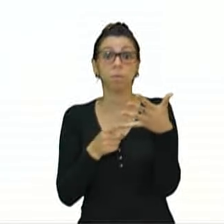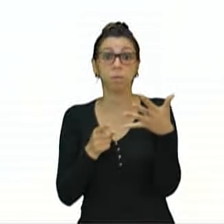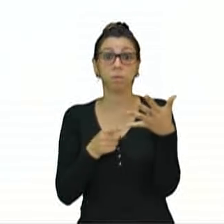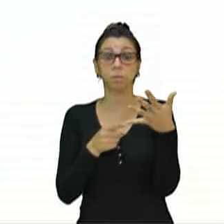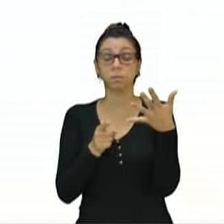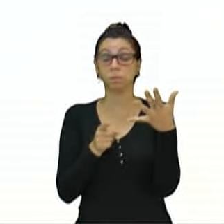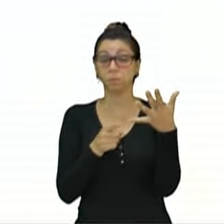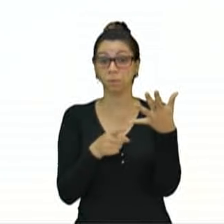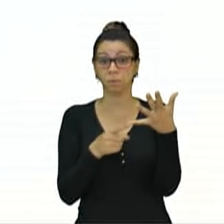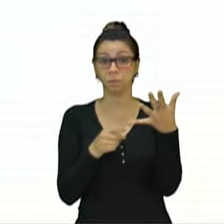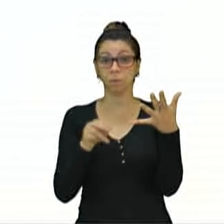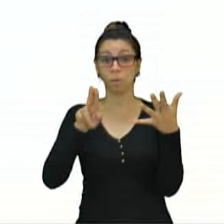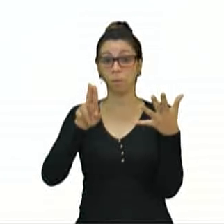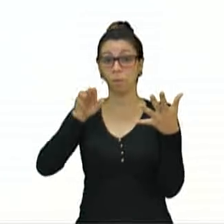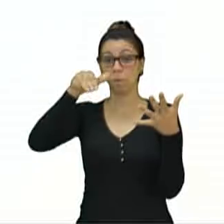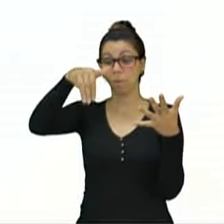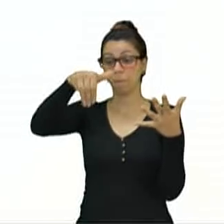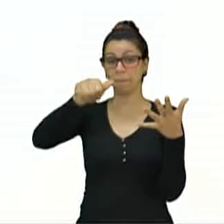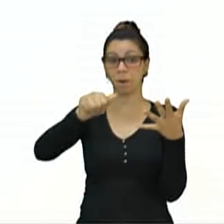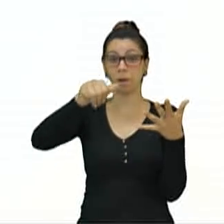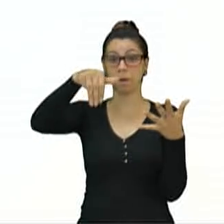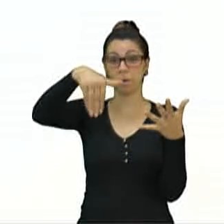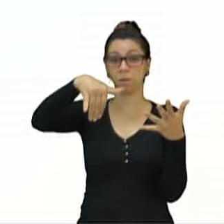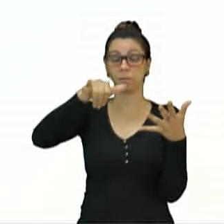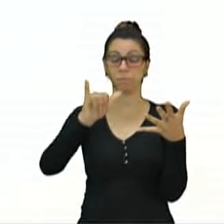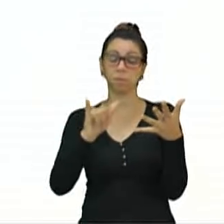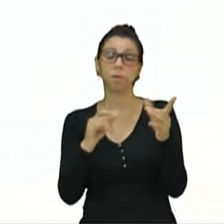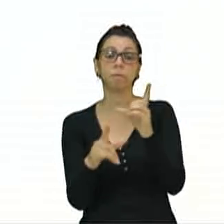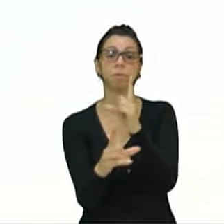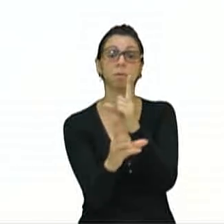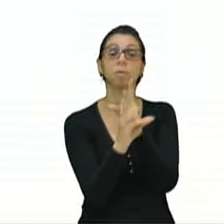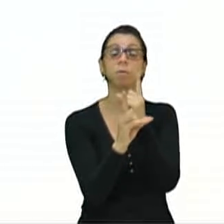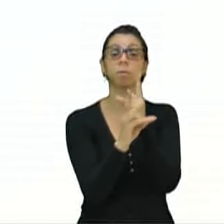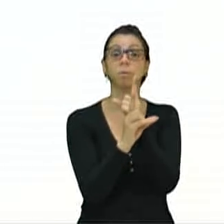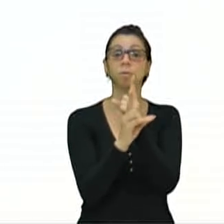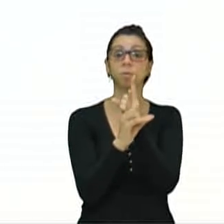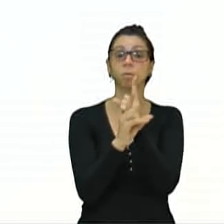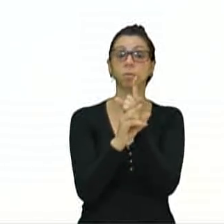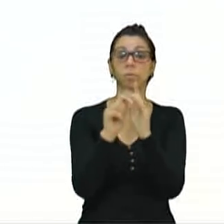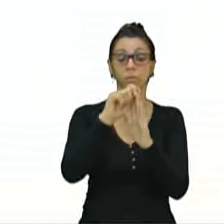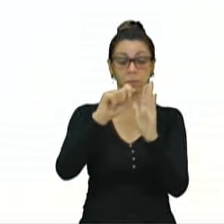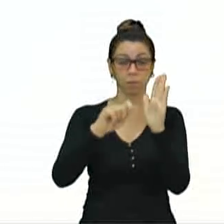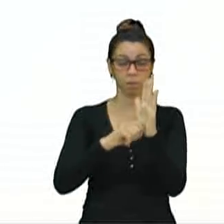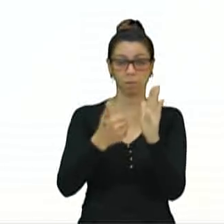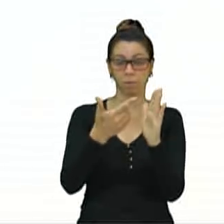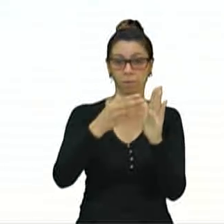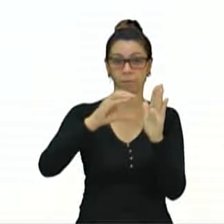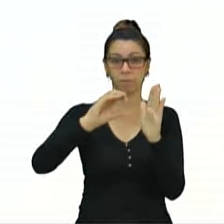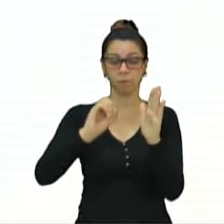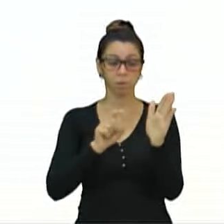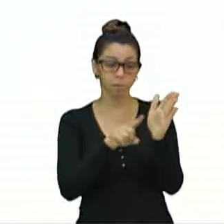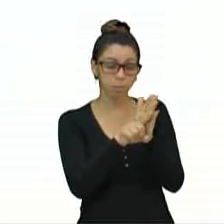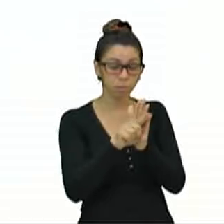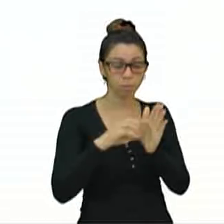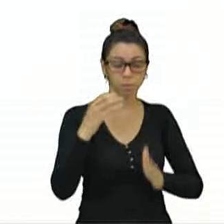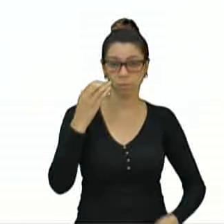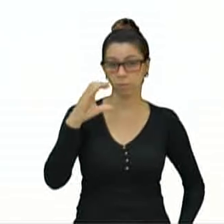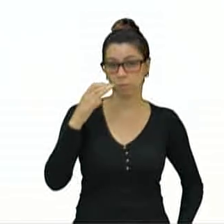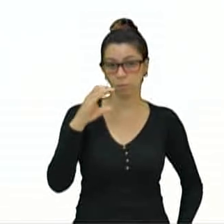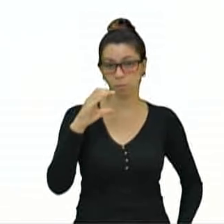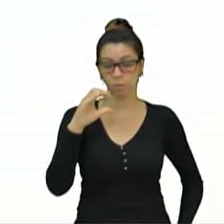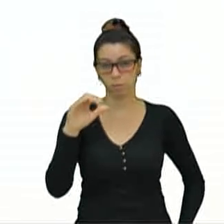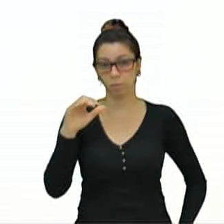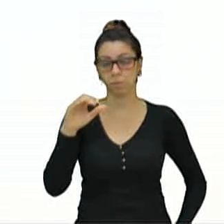constitui: o umami, descoberto no início do século XX pelo cientista japonês Kikunai